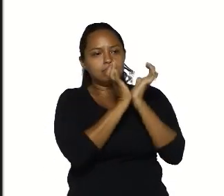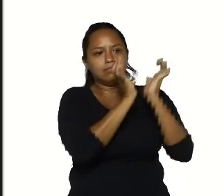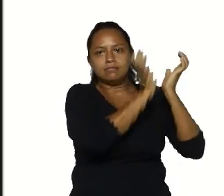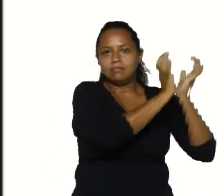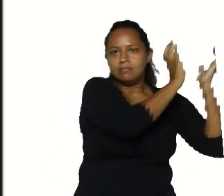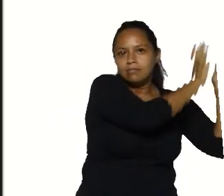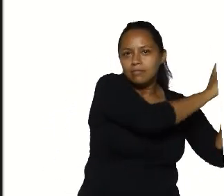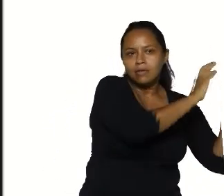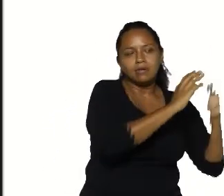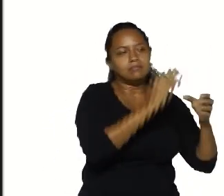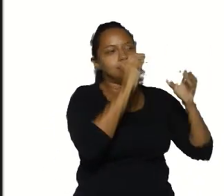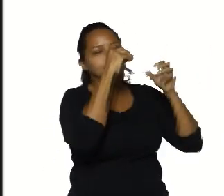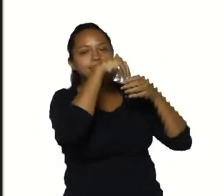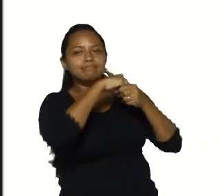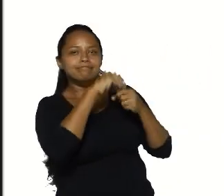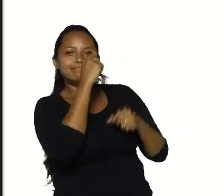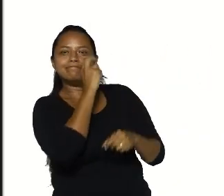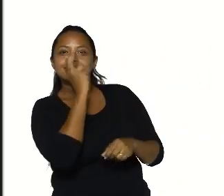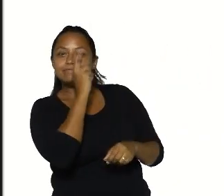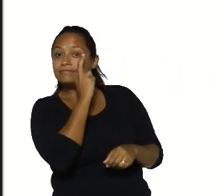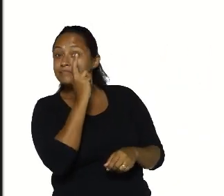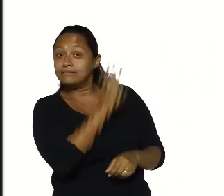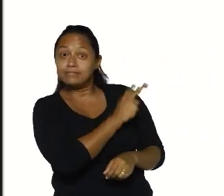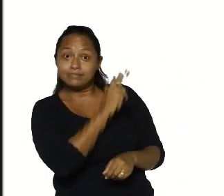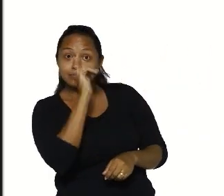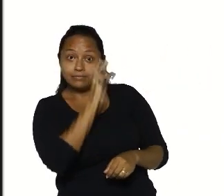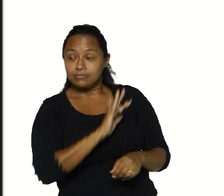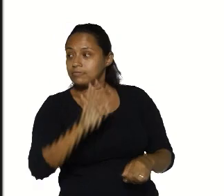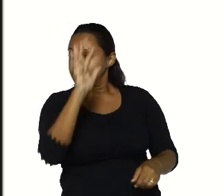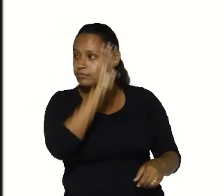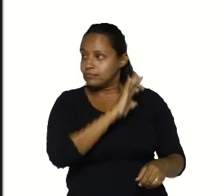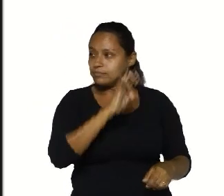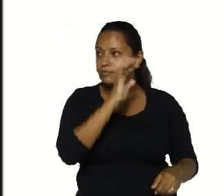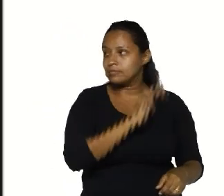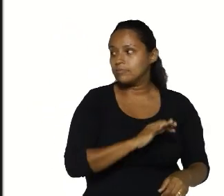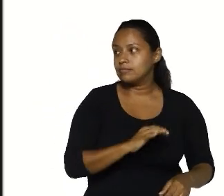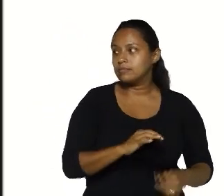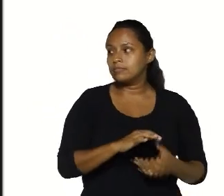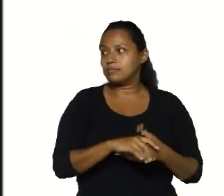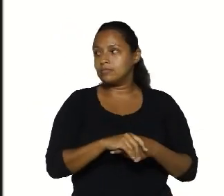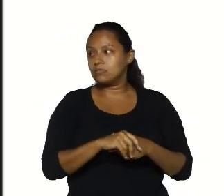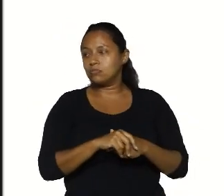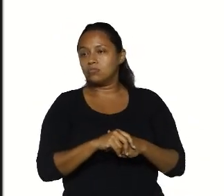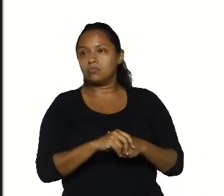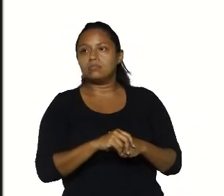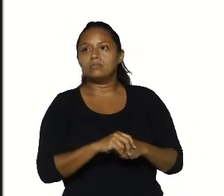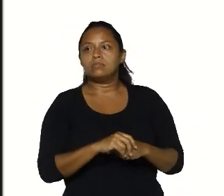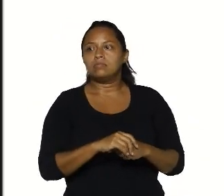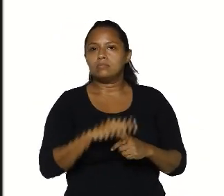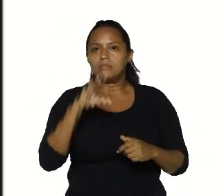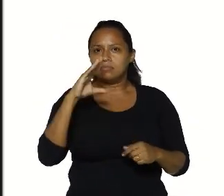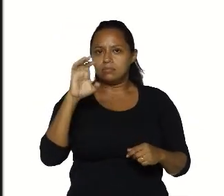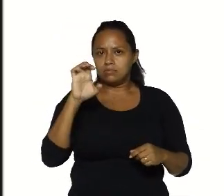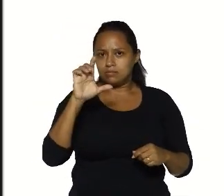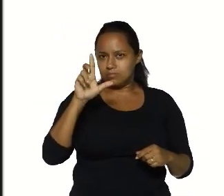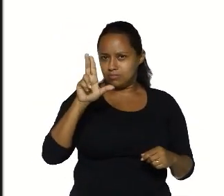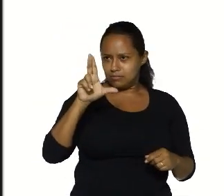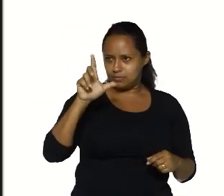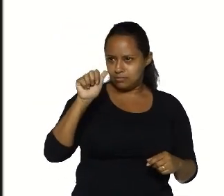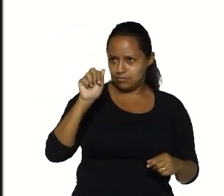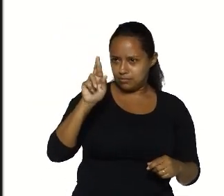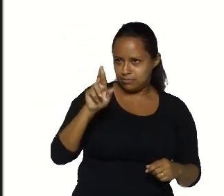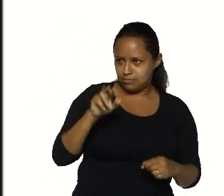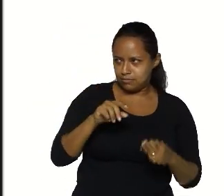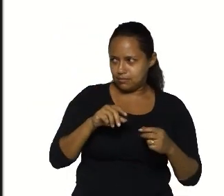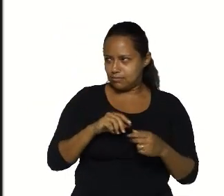de leucócitos ou glóbulos brancos. Nós temos aqui como exemplo de leucócitos os monócitos, mais ali no